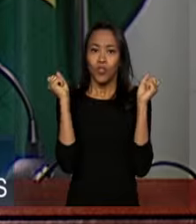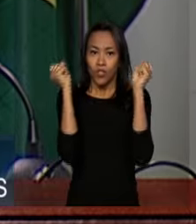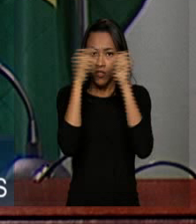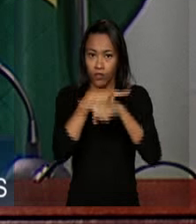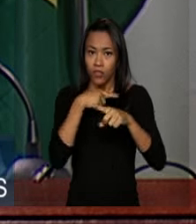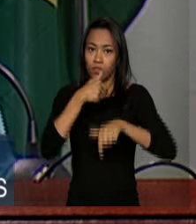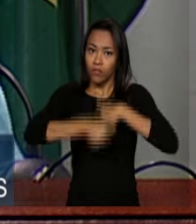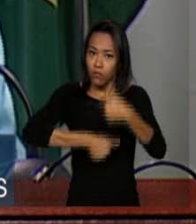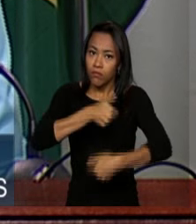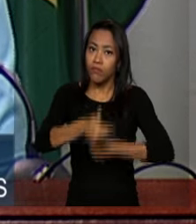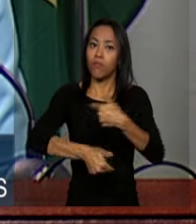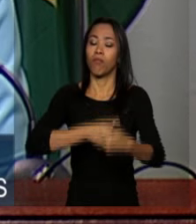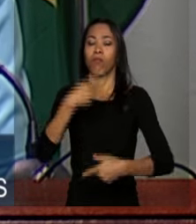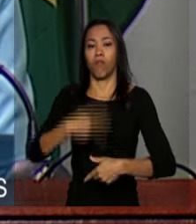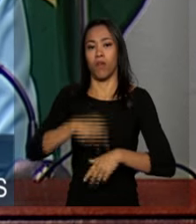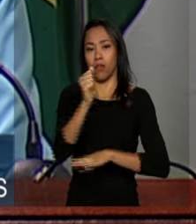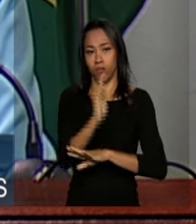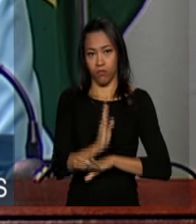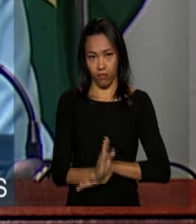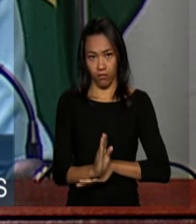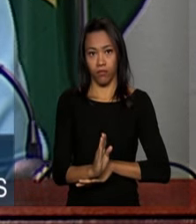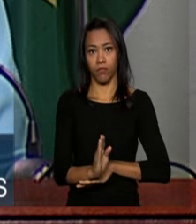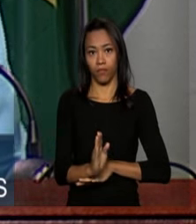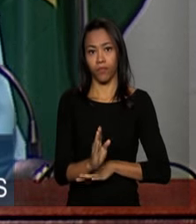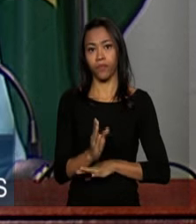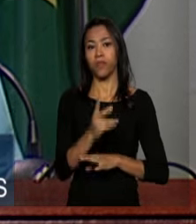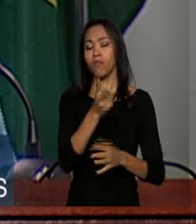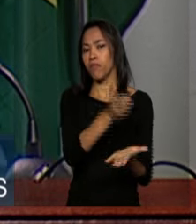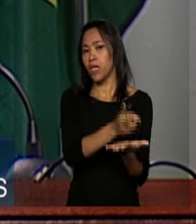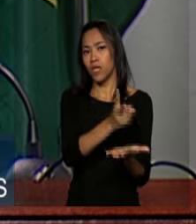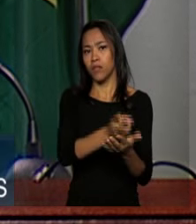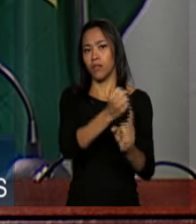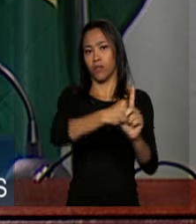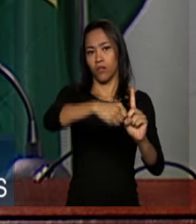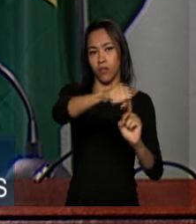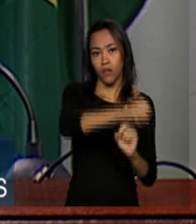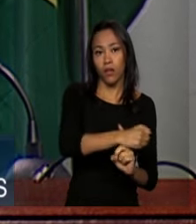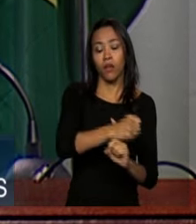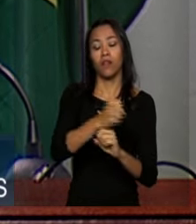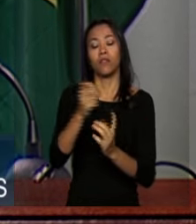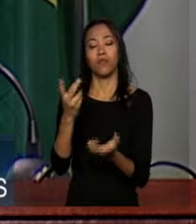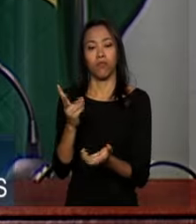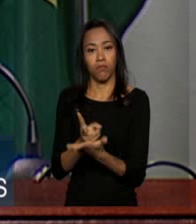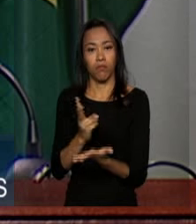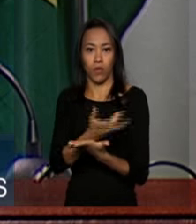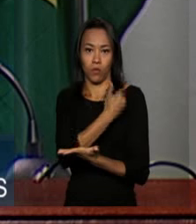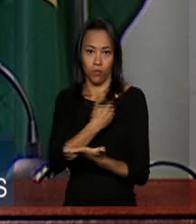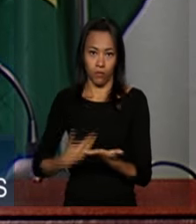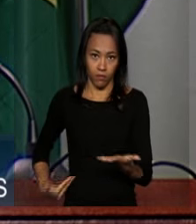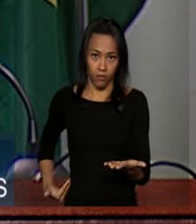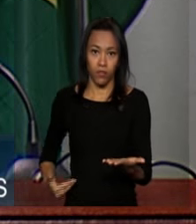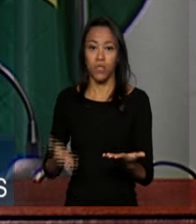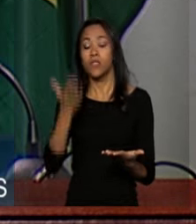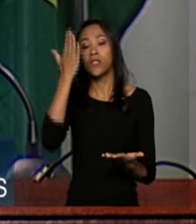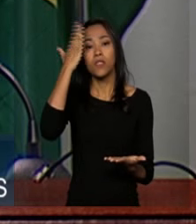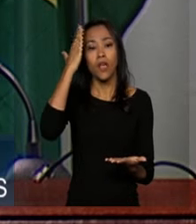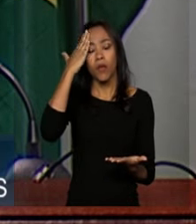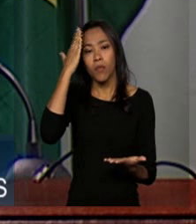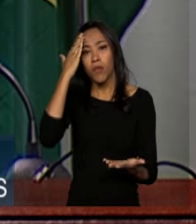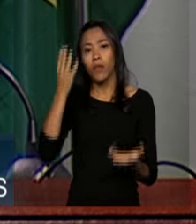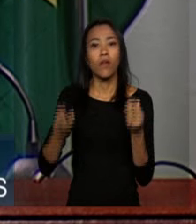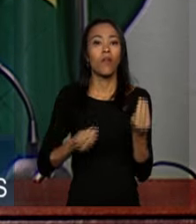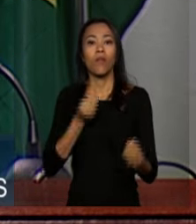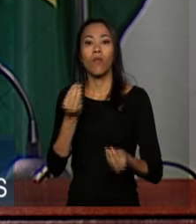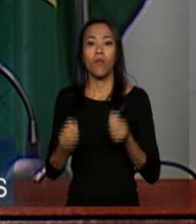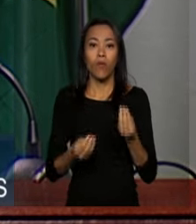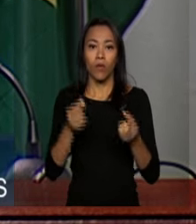soberania, tanto popular como nacional, e, ao mesmo tempo, fazer desta,